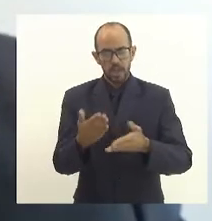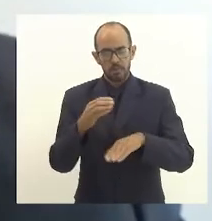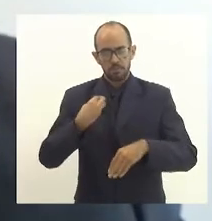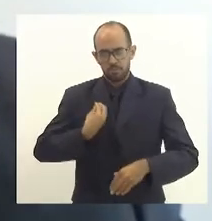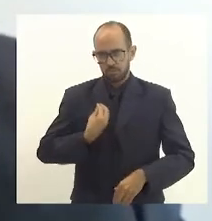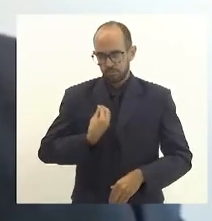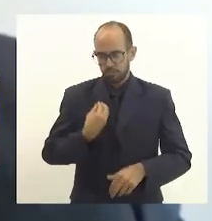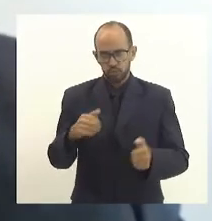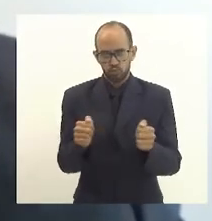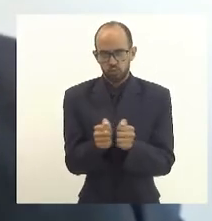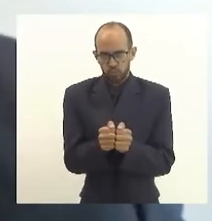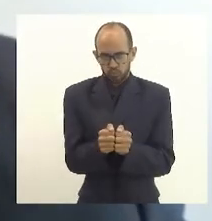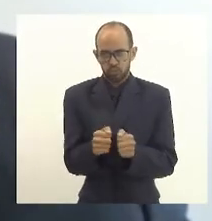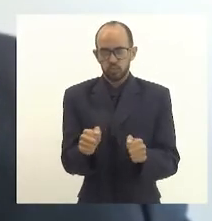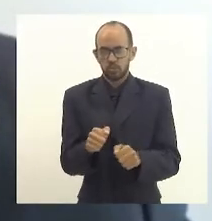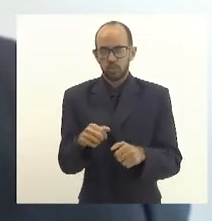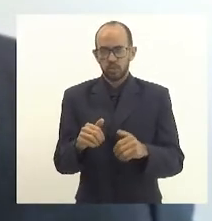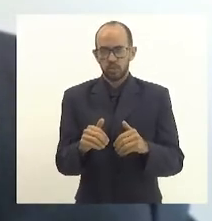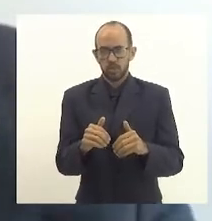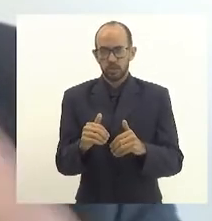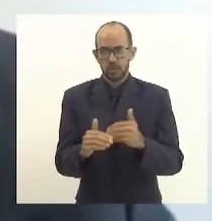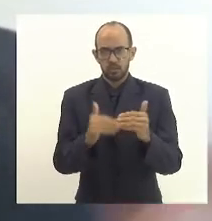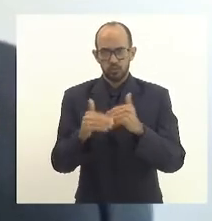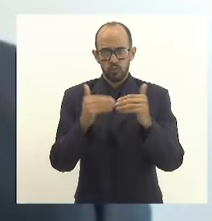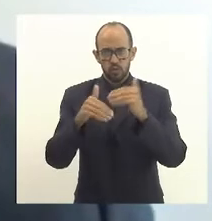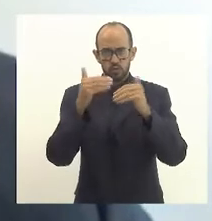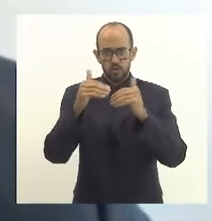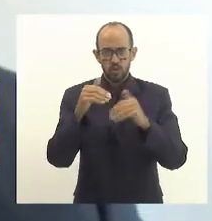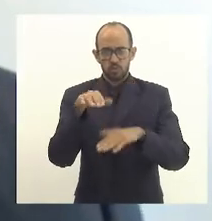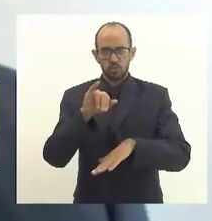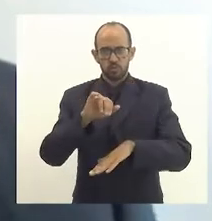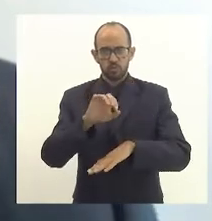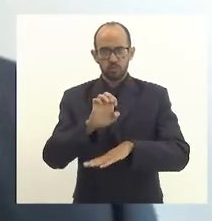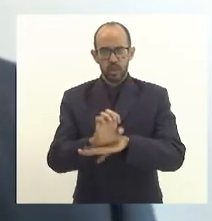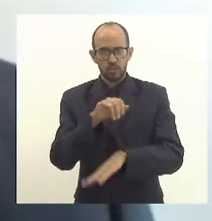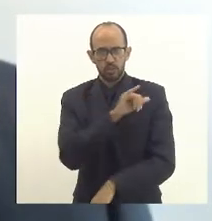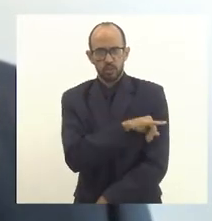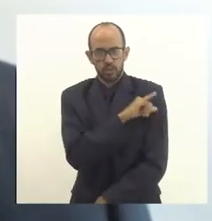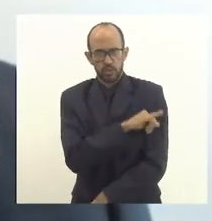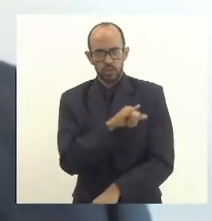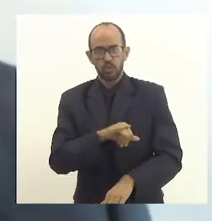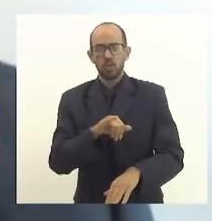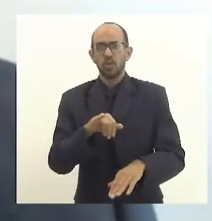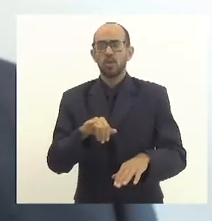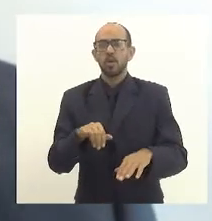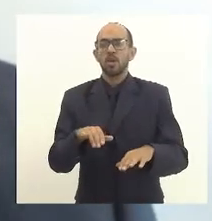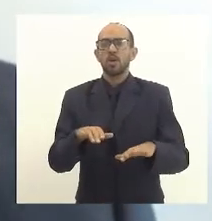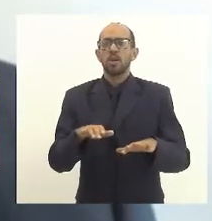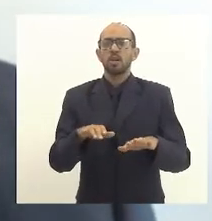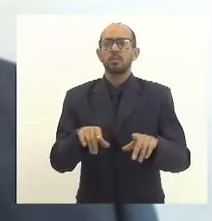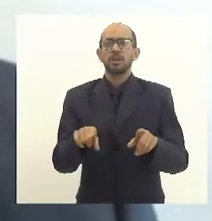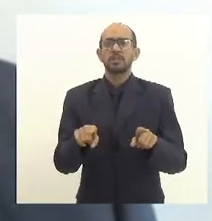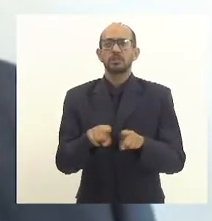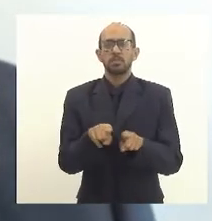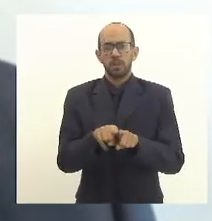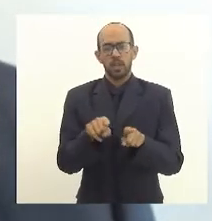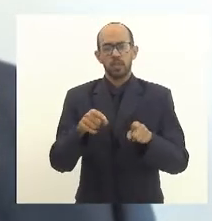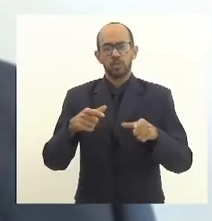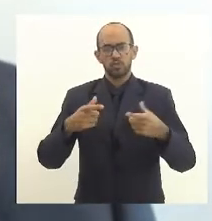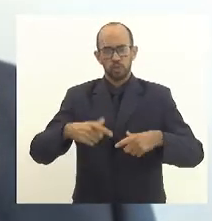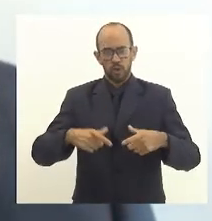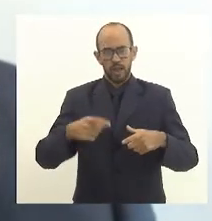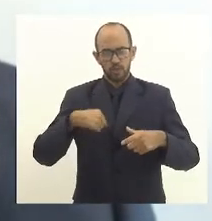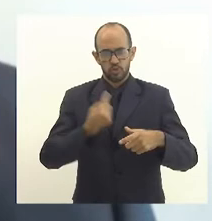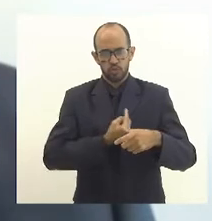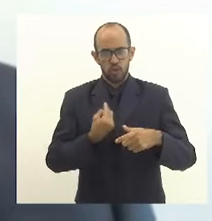oportunidade de desenvolvimento que a gente está tendo no estado, não só no estado do Rio de Janeiro, mas em todo o Brasil, mas especificamente aqui onde a gente atua. A gente quer fazer